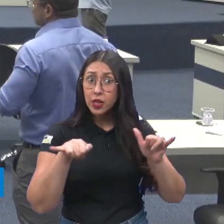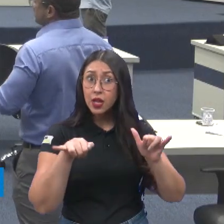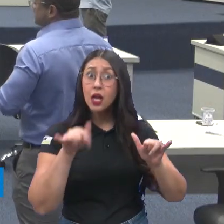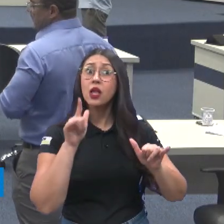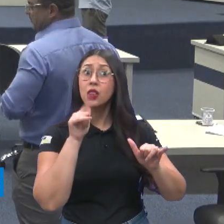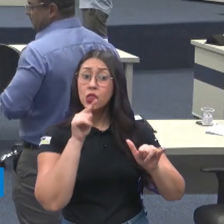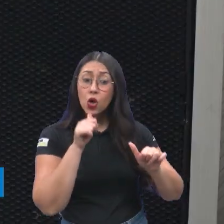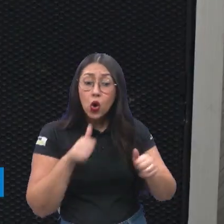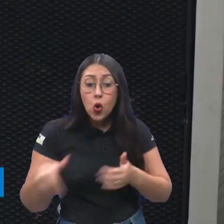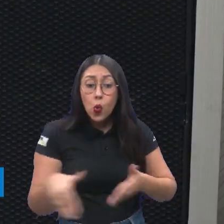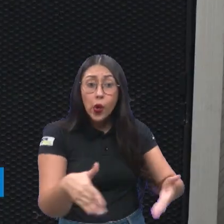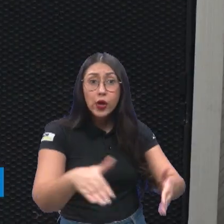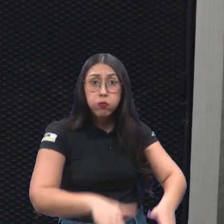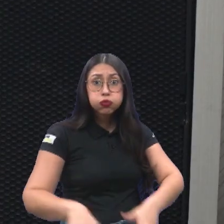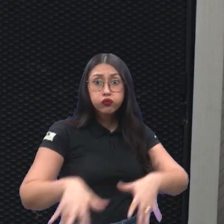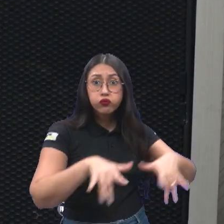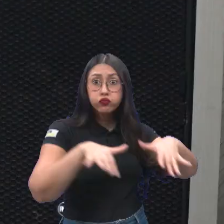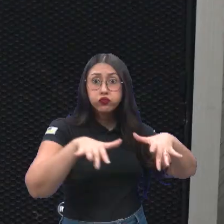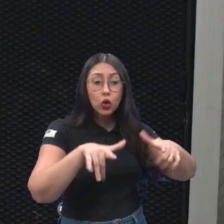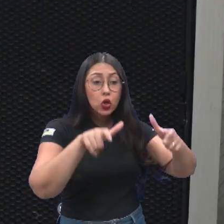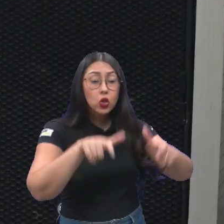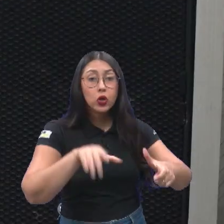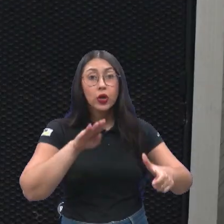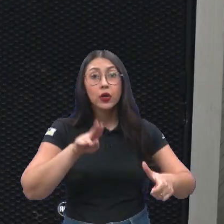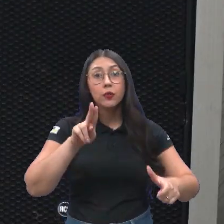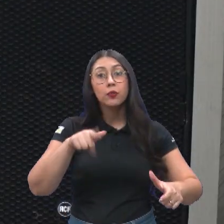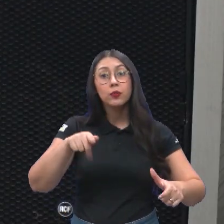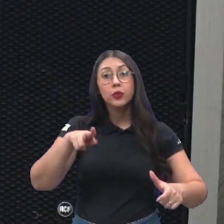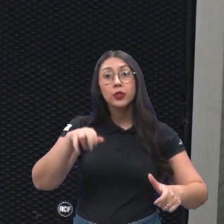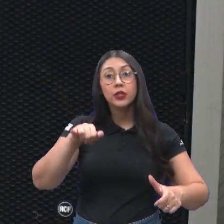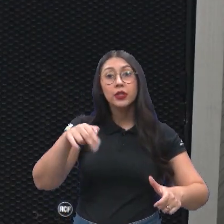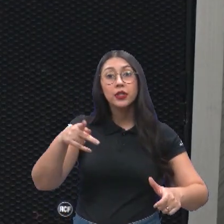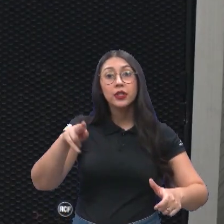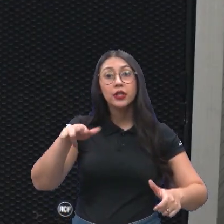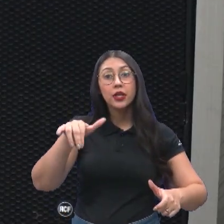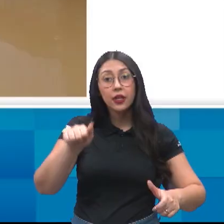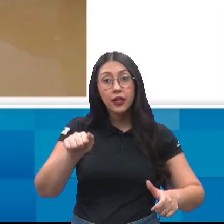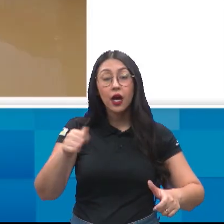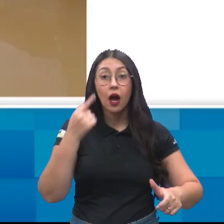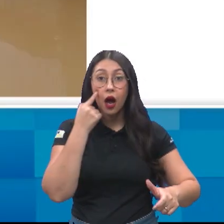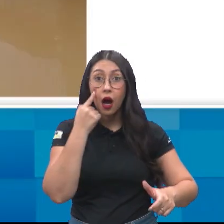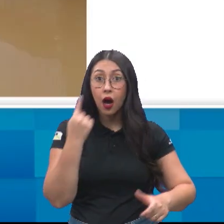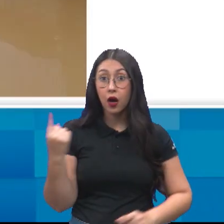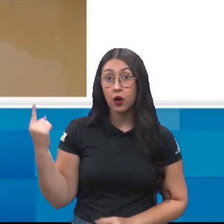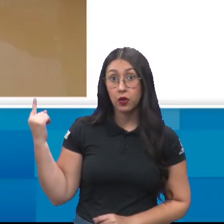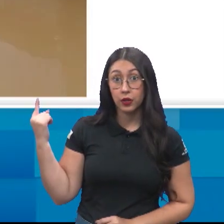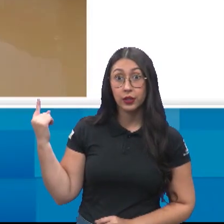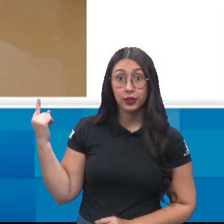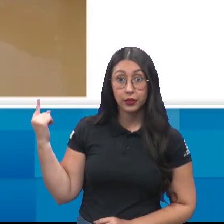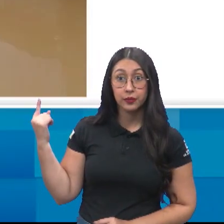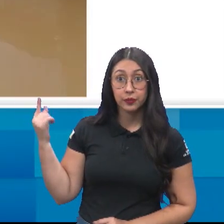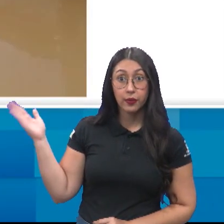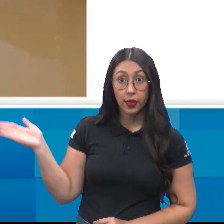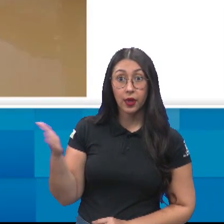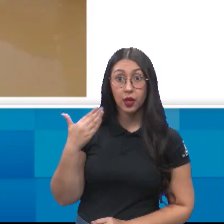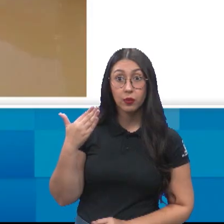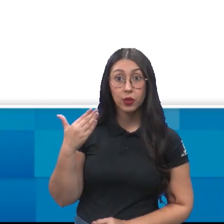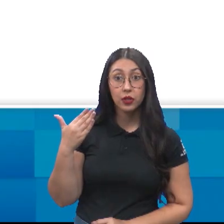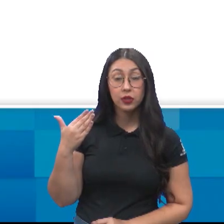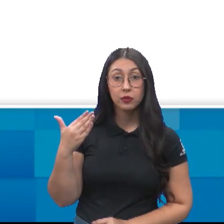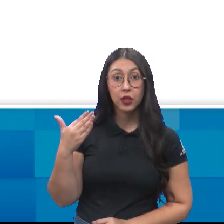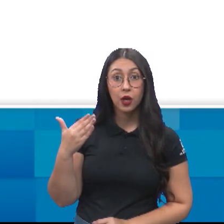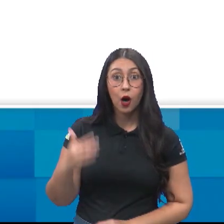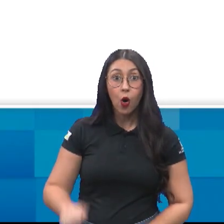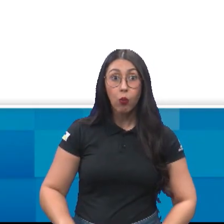no Buquirinha. Olha as imagens que estão aqui. Passa a próxima. Subiu